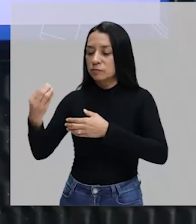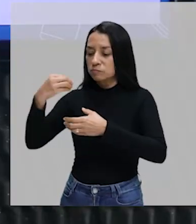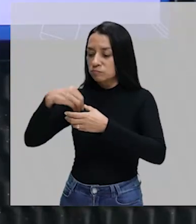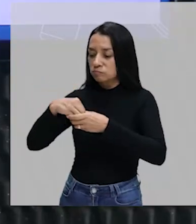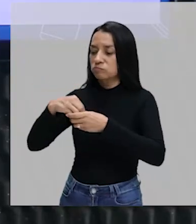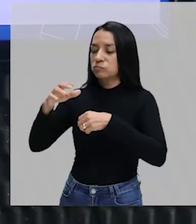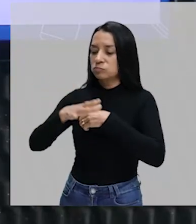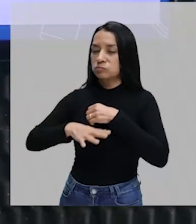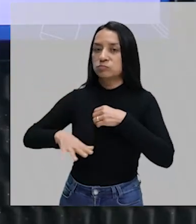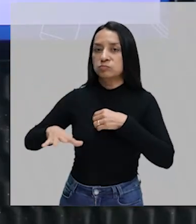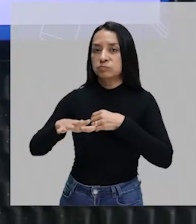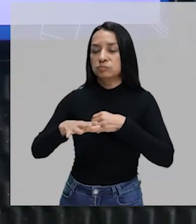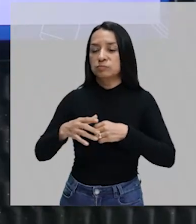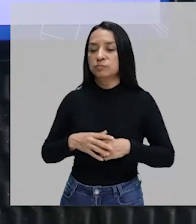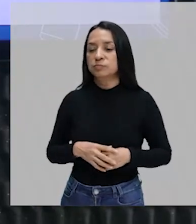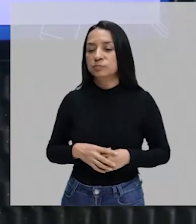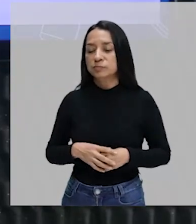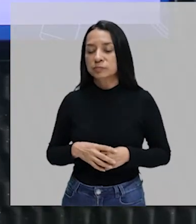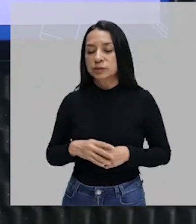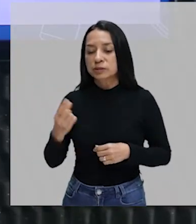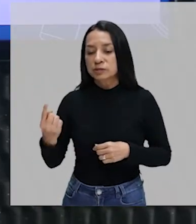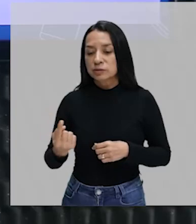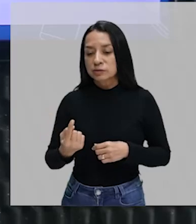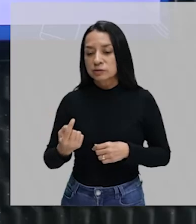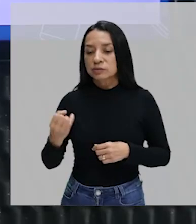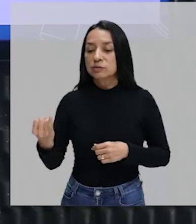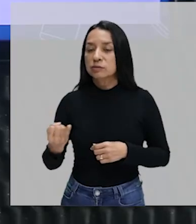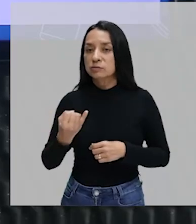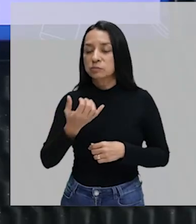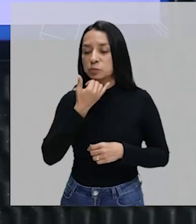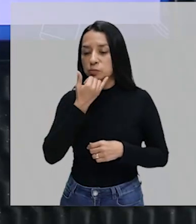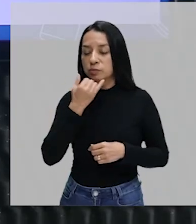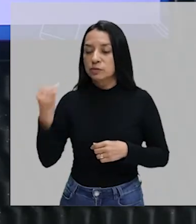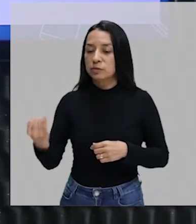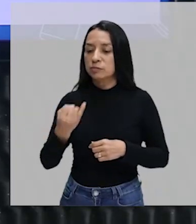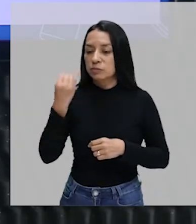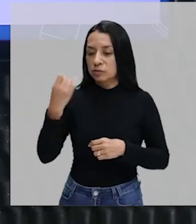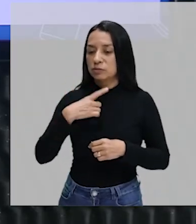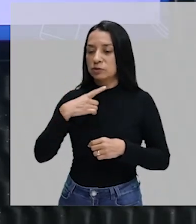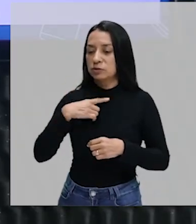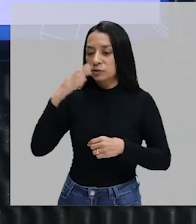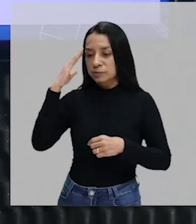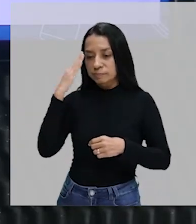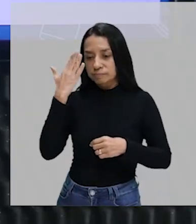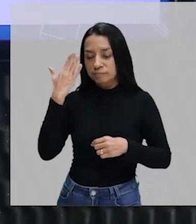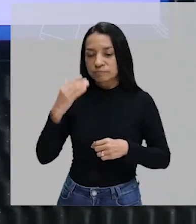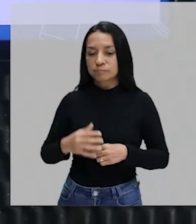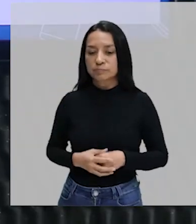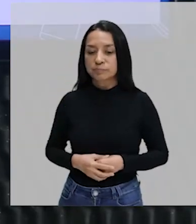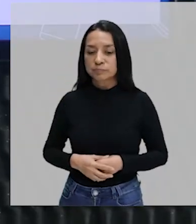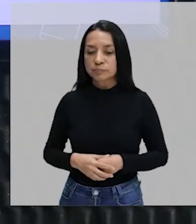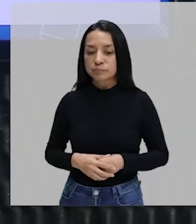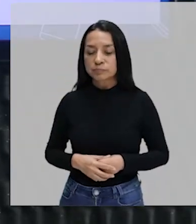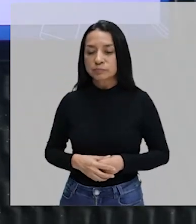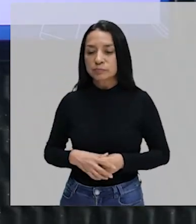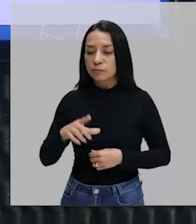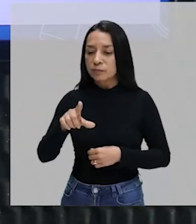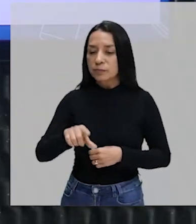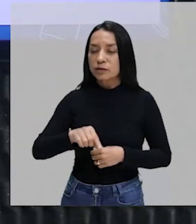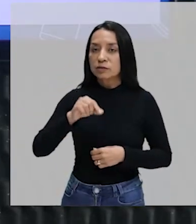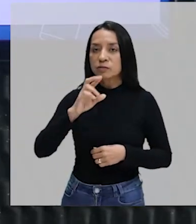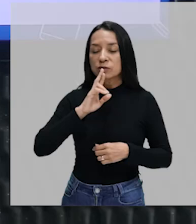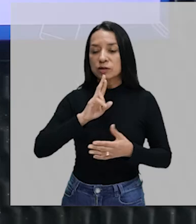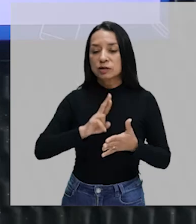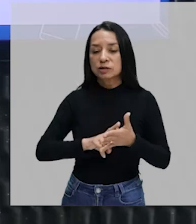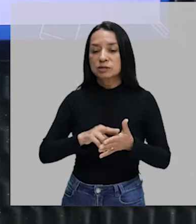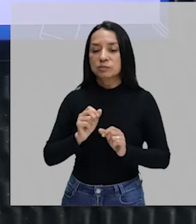ciclos, certo? Então, é importante que a gente mantenha esta compreensão, ok? Assinale a alternativa que